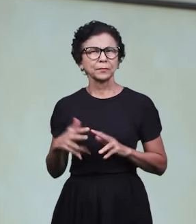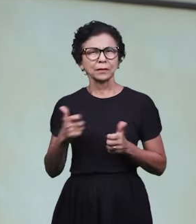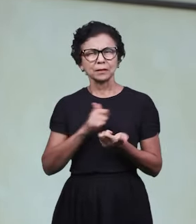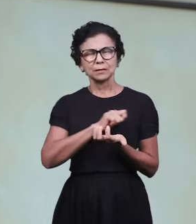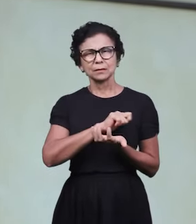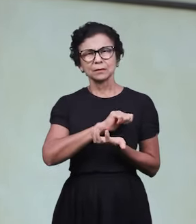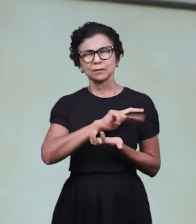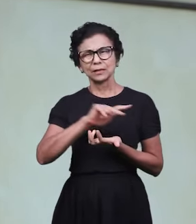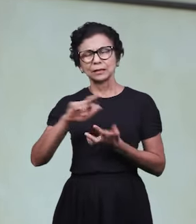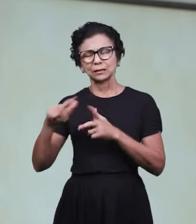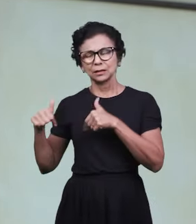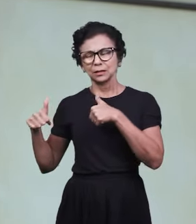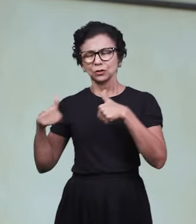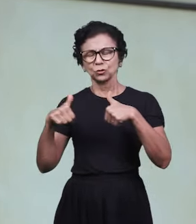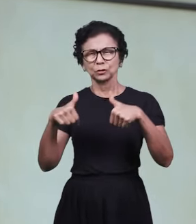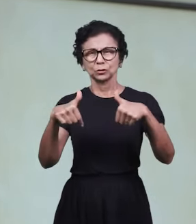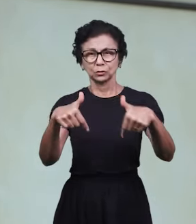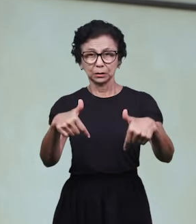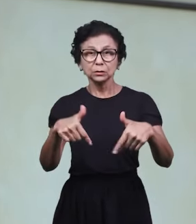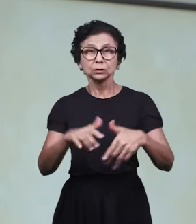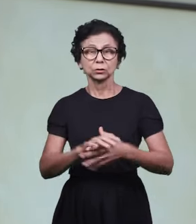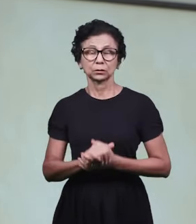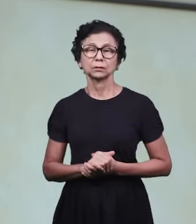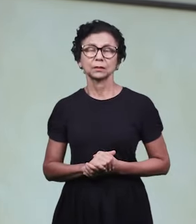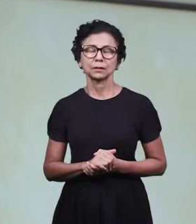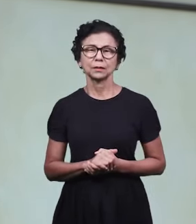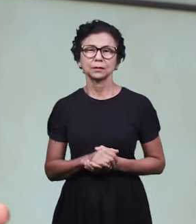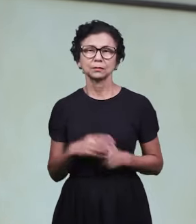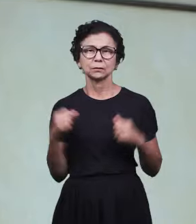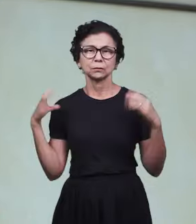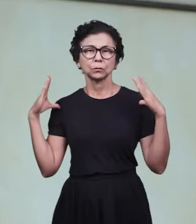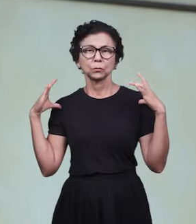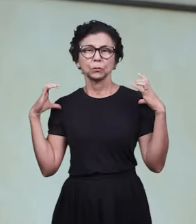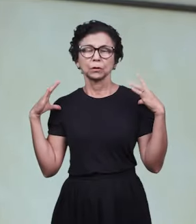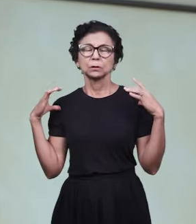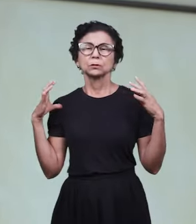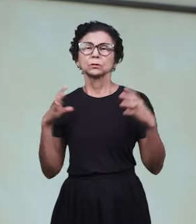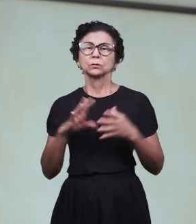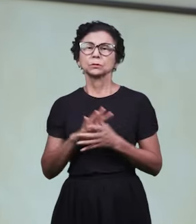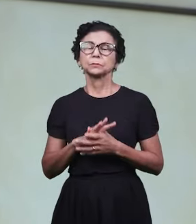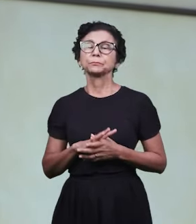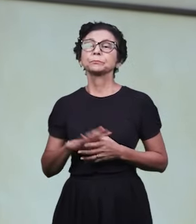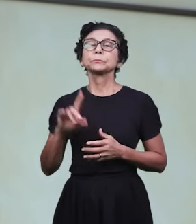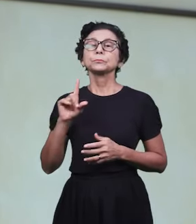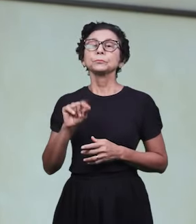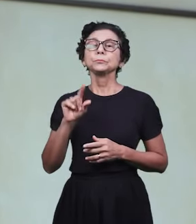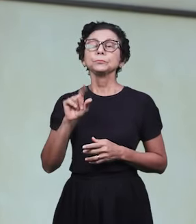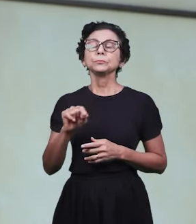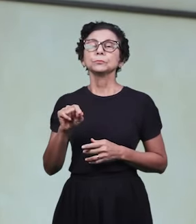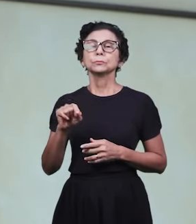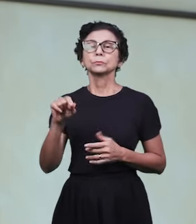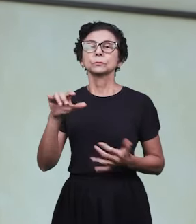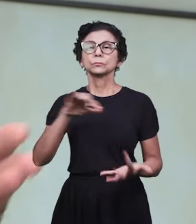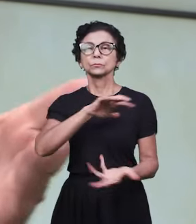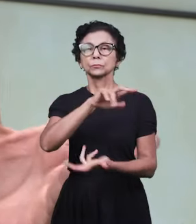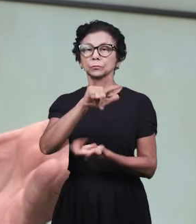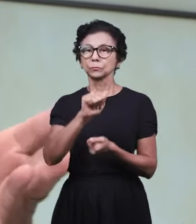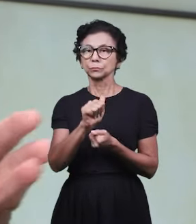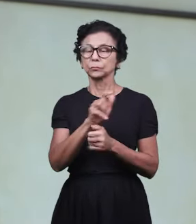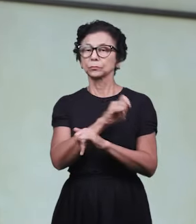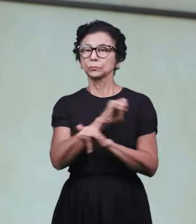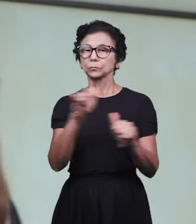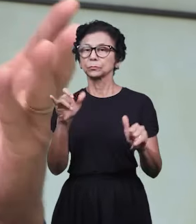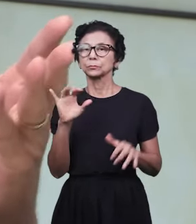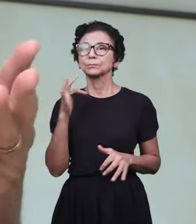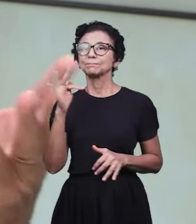intensidade, não só de visões como aparições de anjos, é preparando a igreja e anunciando ao mundo o que em